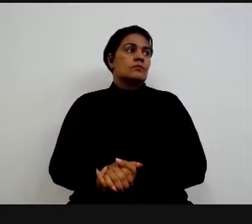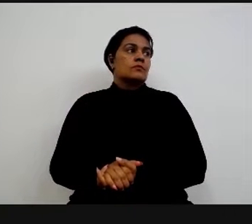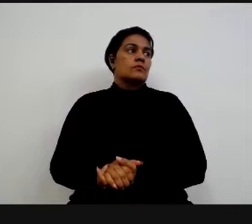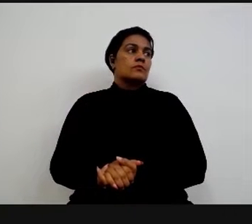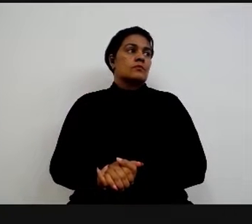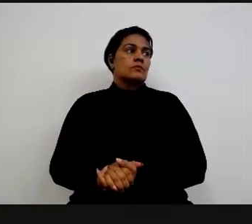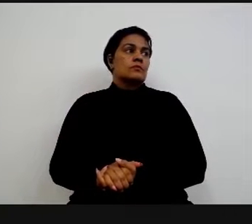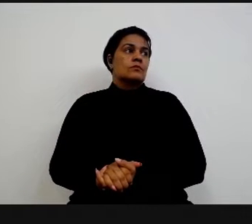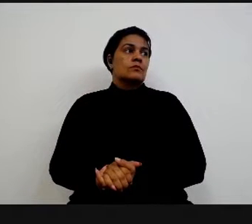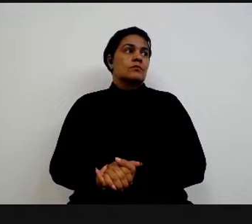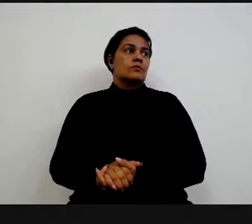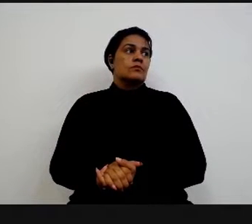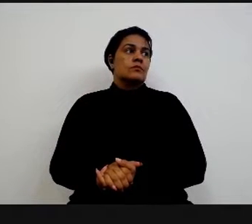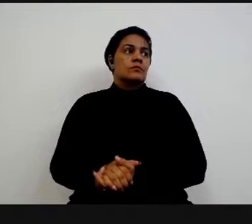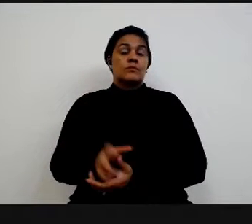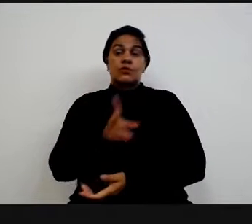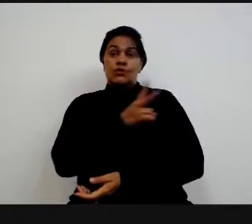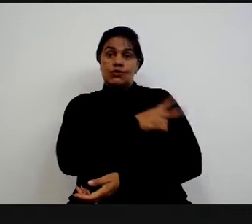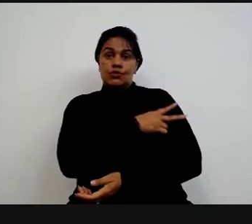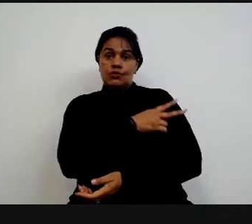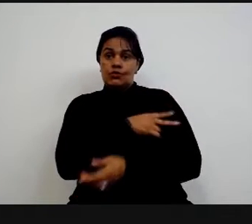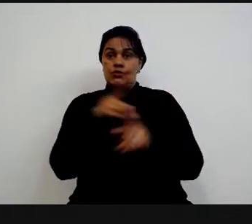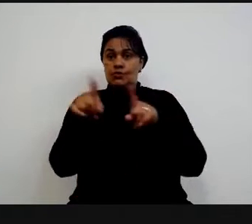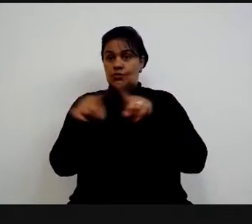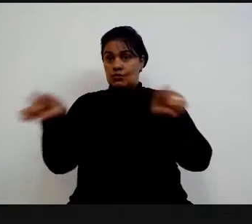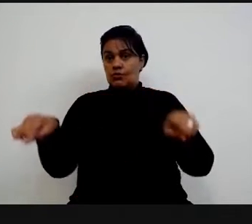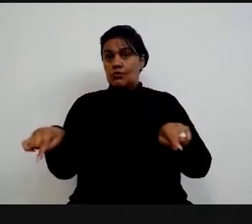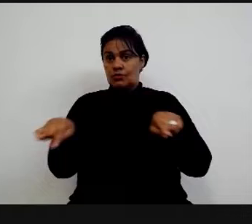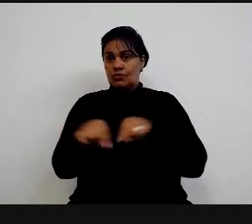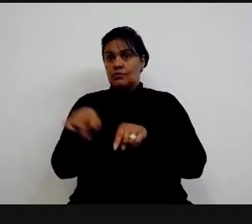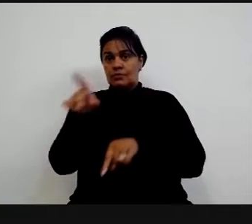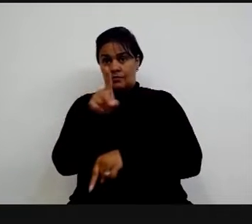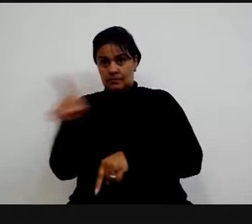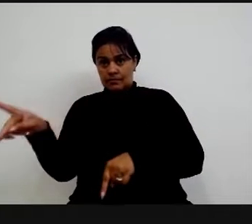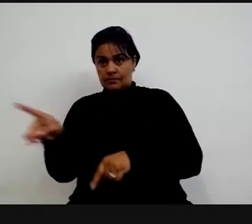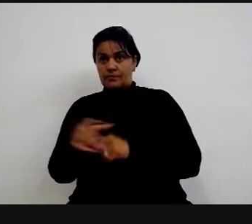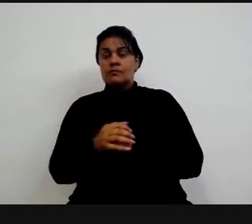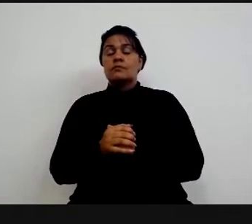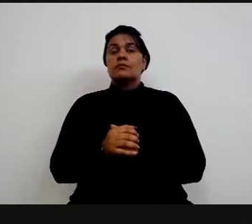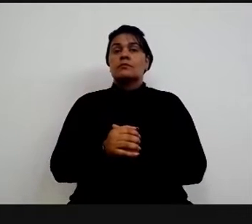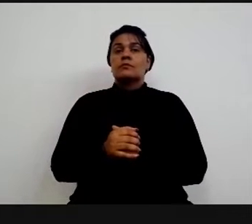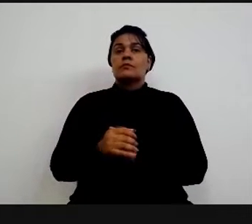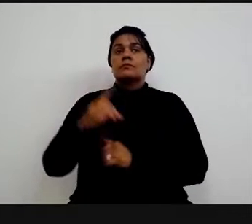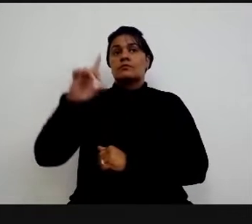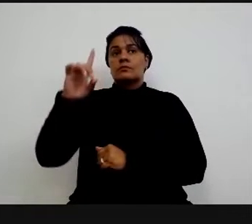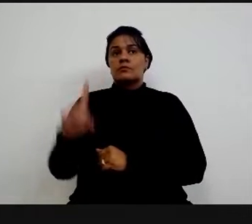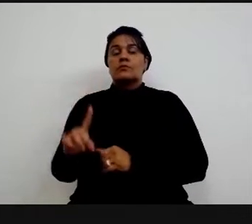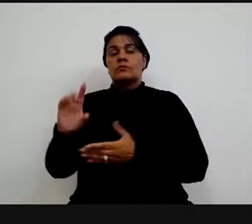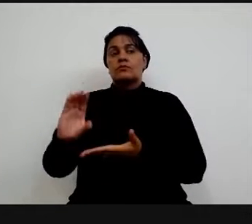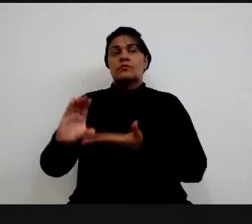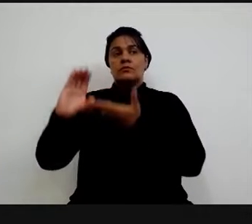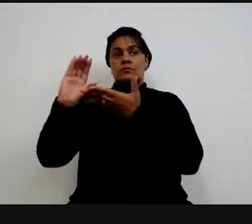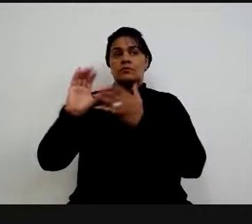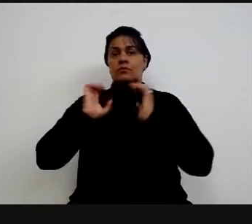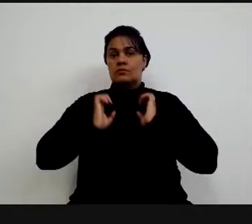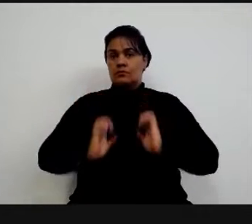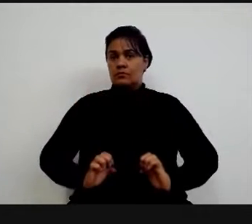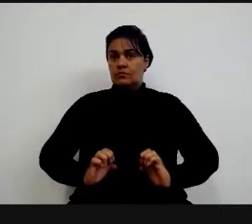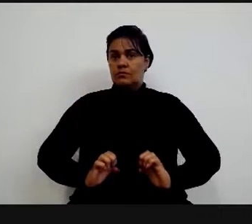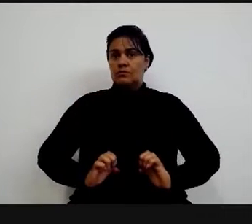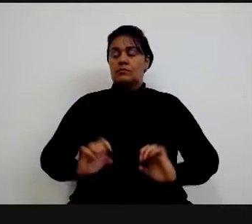no Senado. Chefe de gabinete da presidência, diretor do Conselho de Ética também, e como